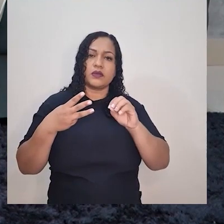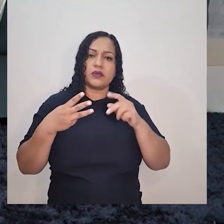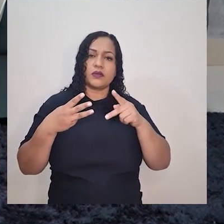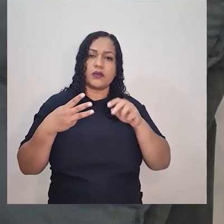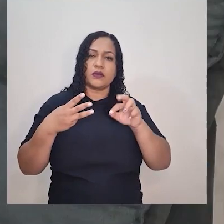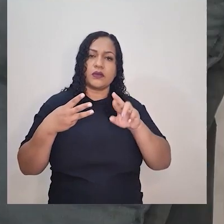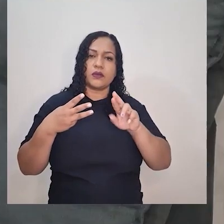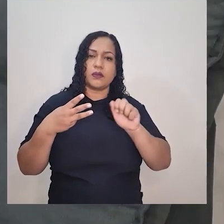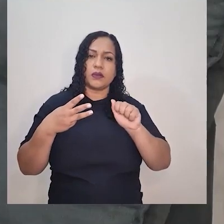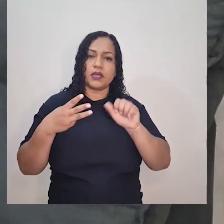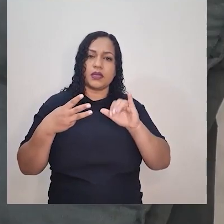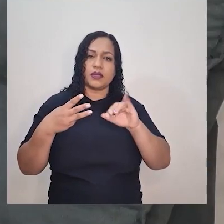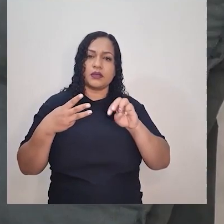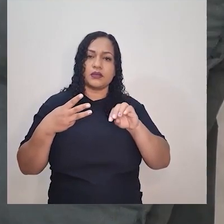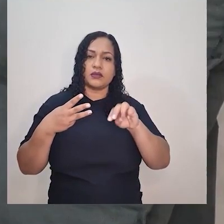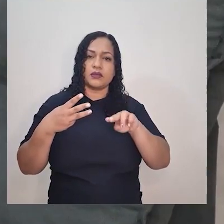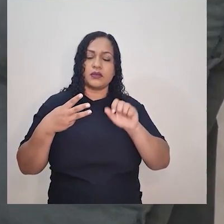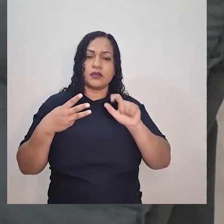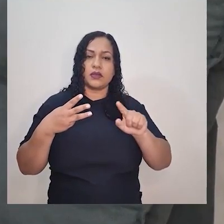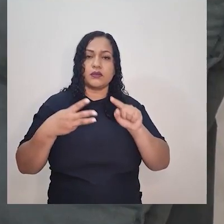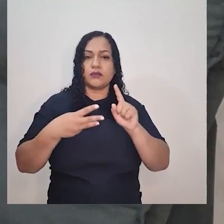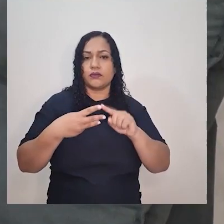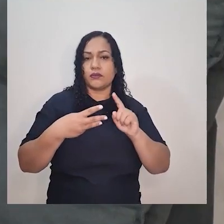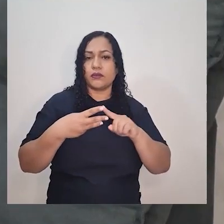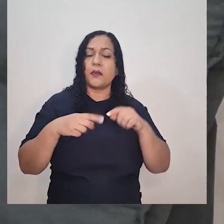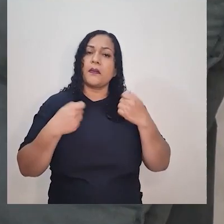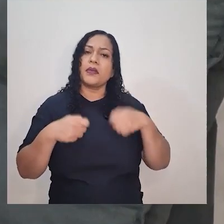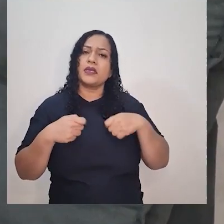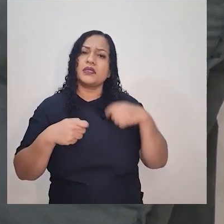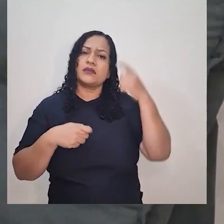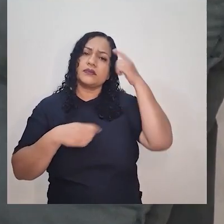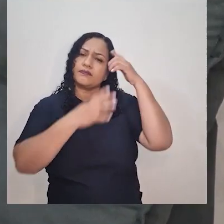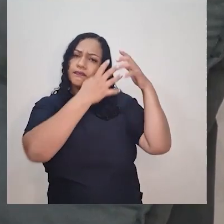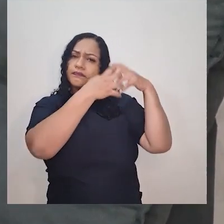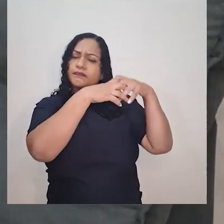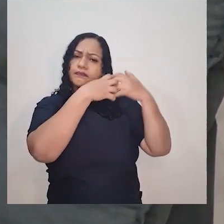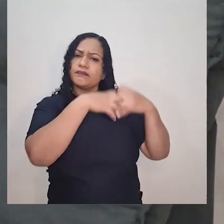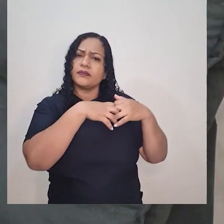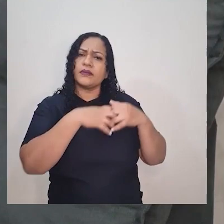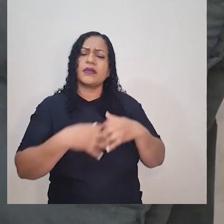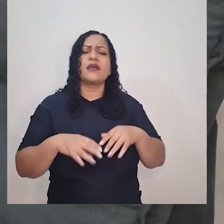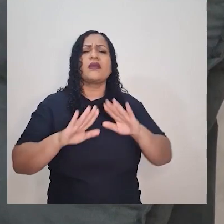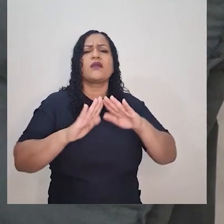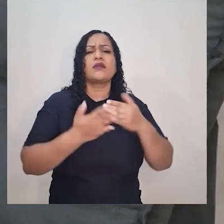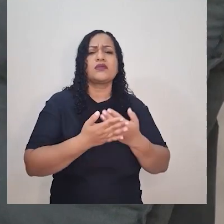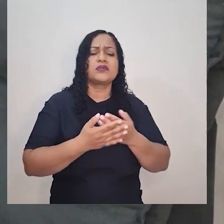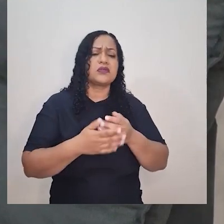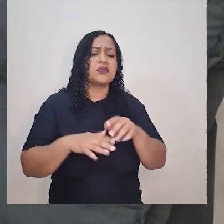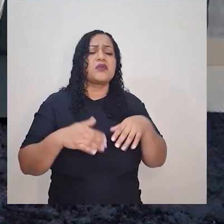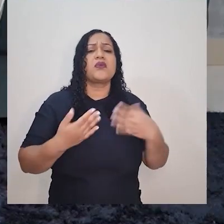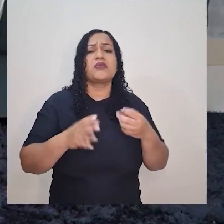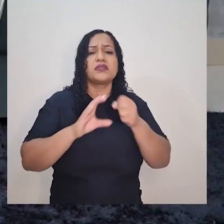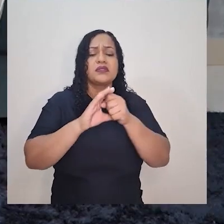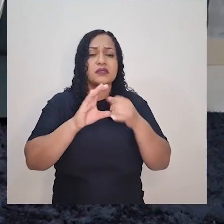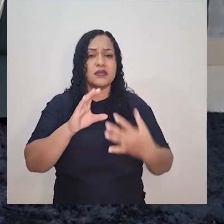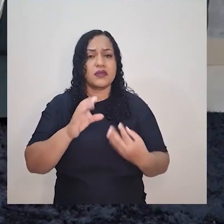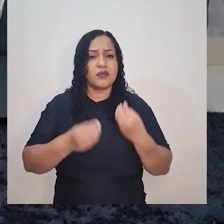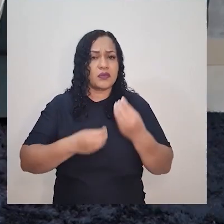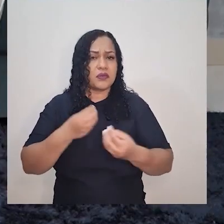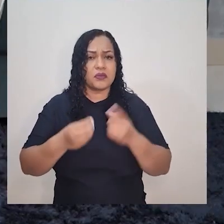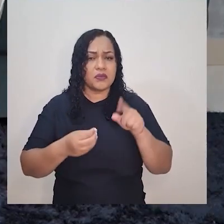falamos em marco situacional, nós precisamos refletir quem somos e qual a nossa realidade.